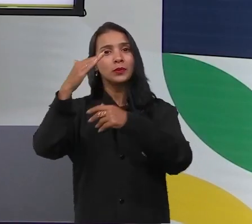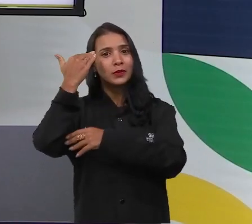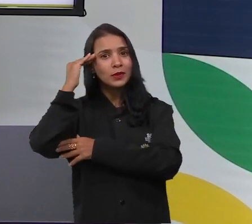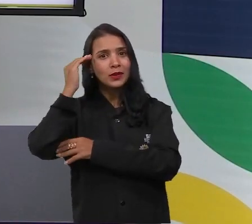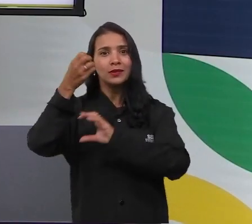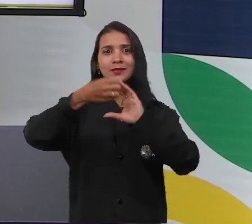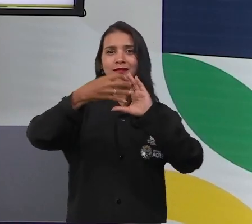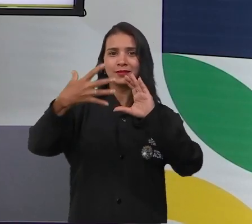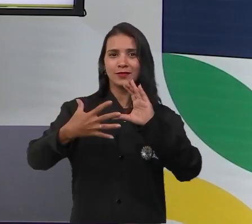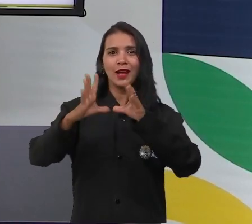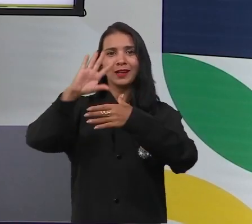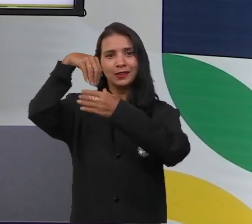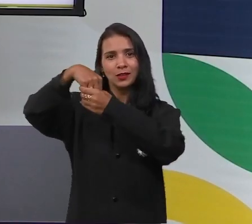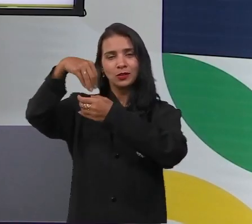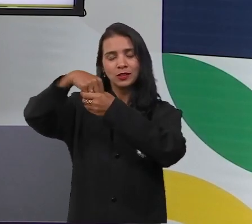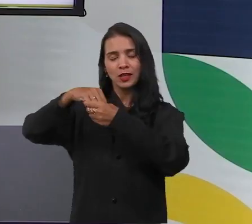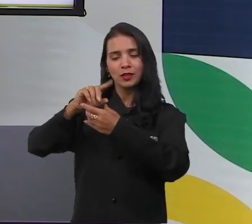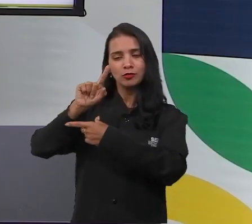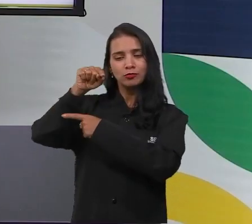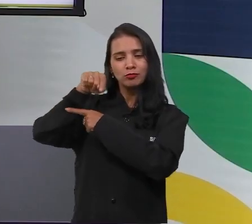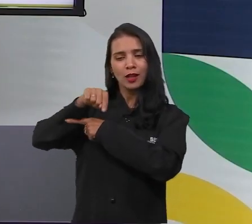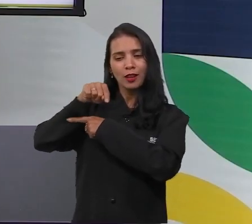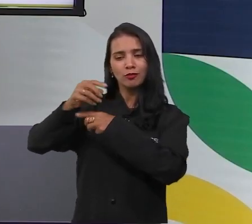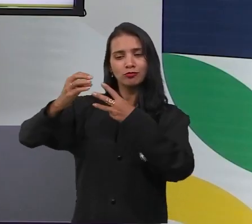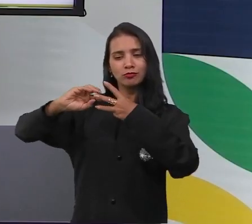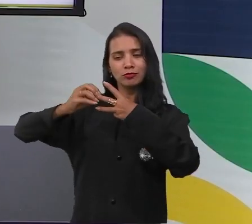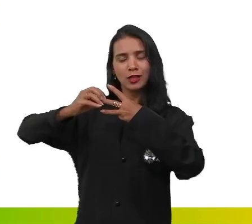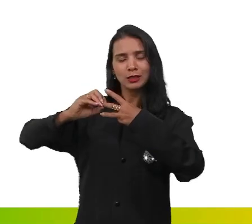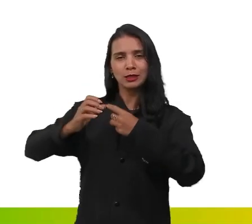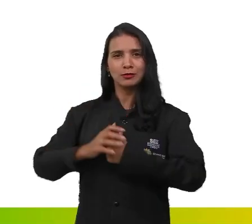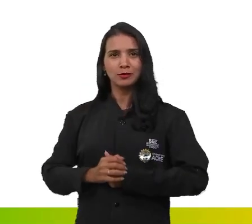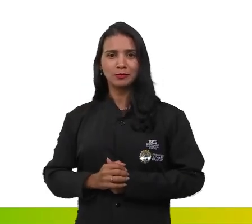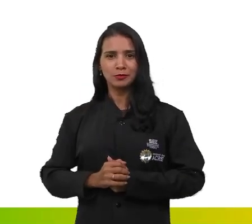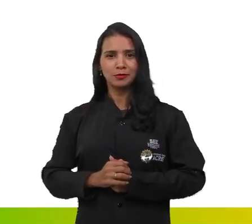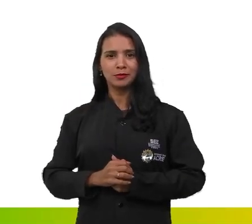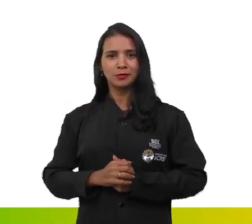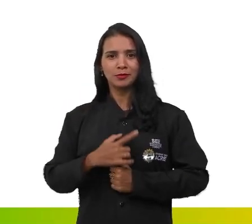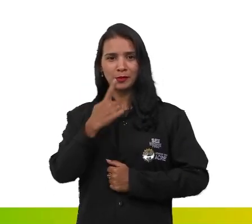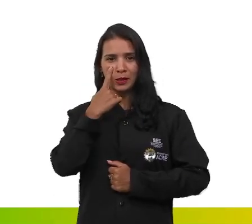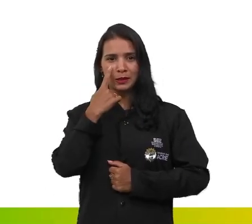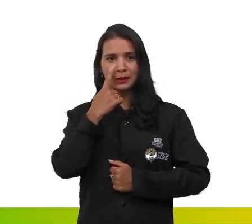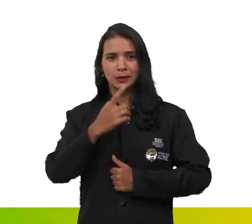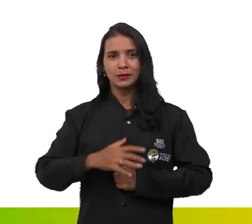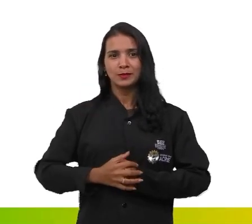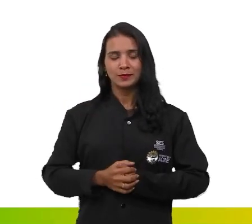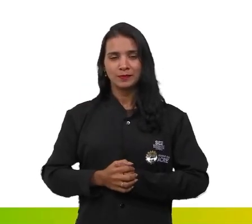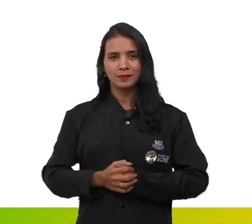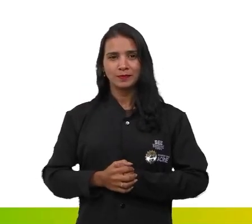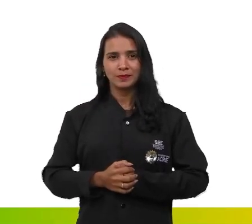estão nesses cromossomos sexuais. Então, olha só, seguindo aqui.